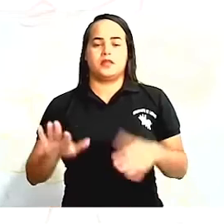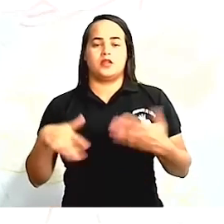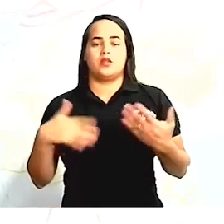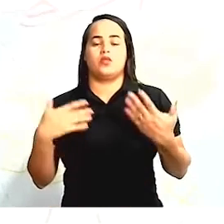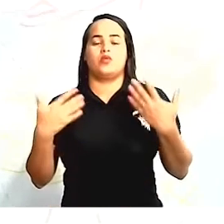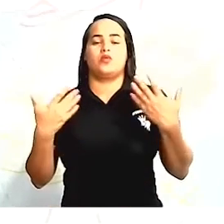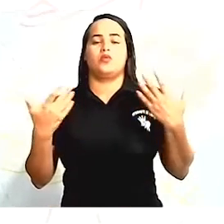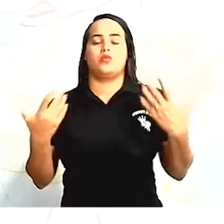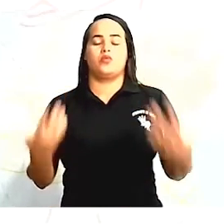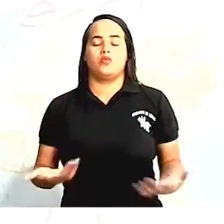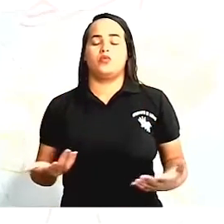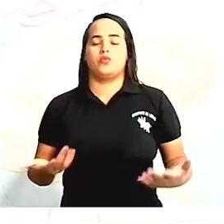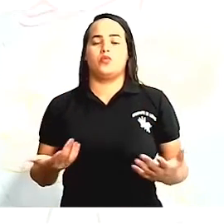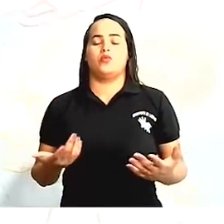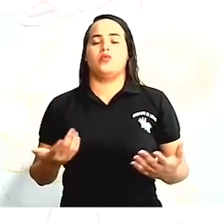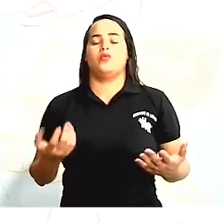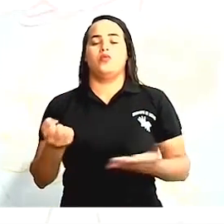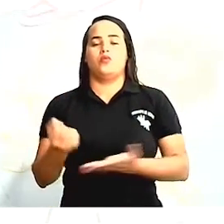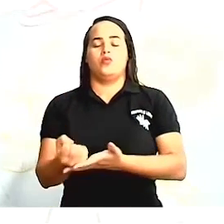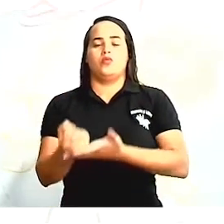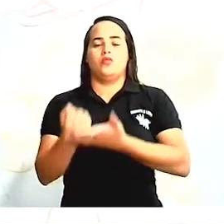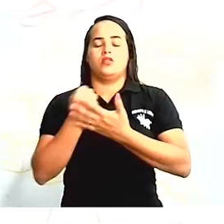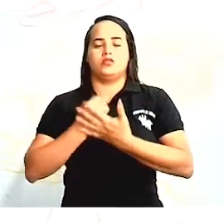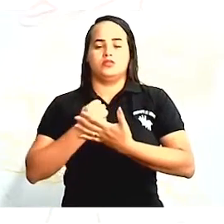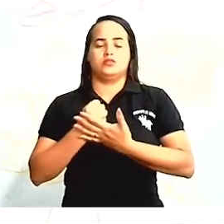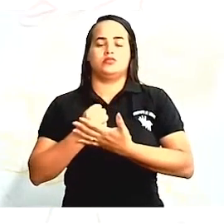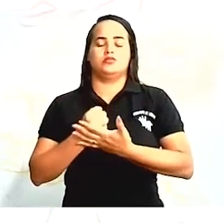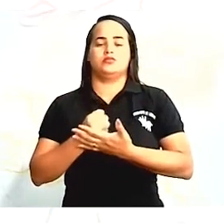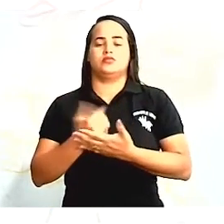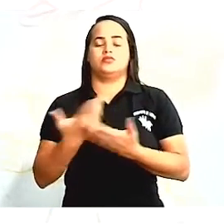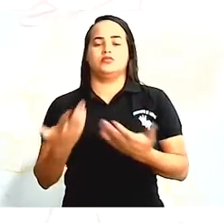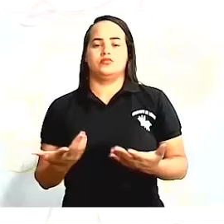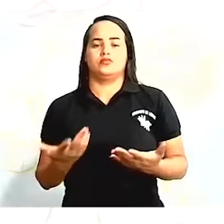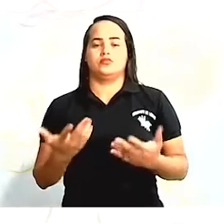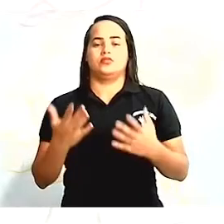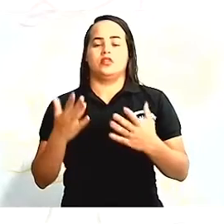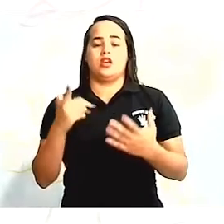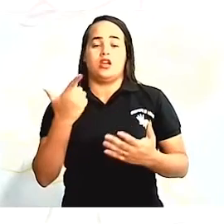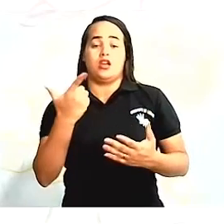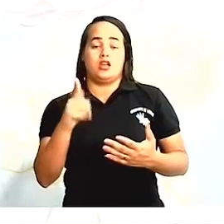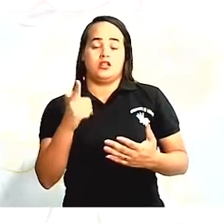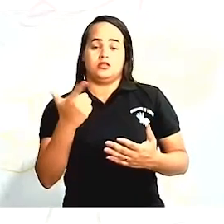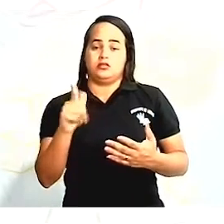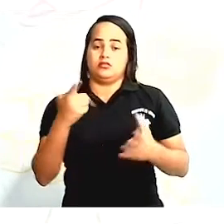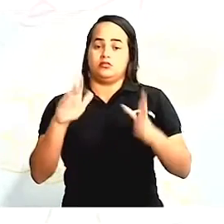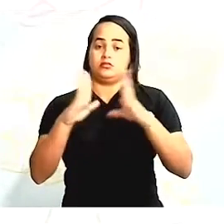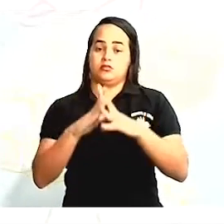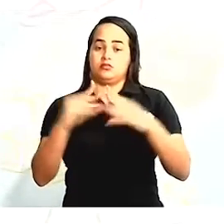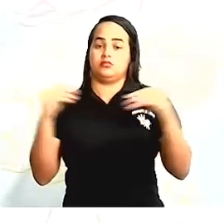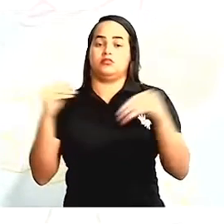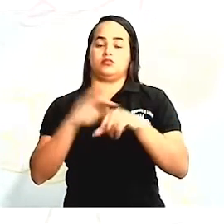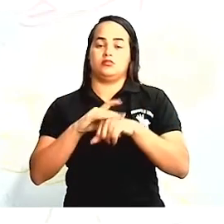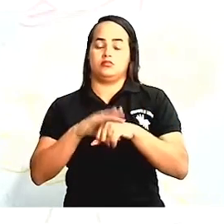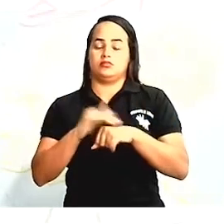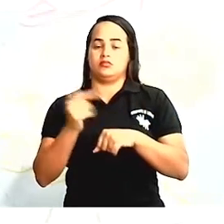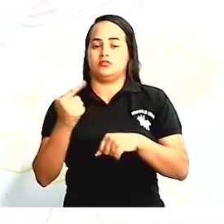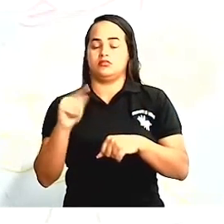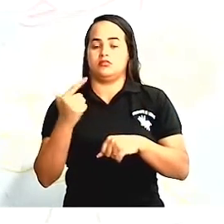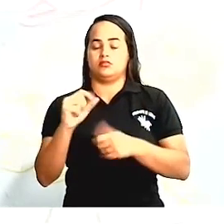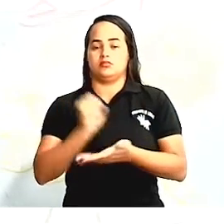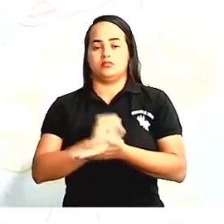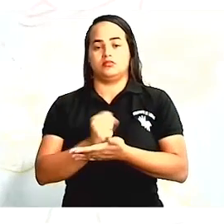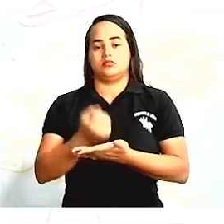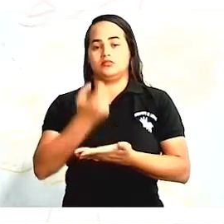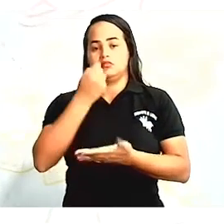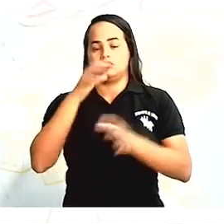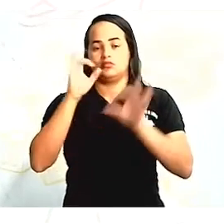tratamento da AIDS? Ainda não existe cura para a AIDS, pois não há um tratamento específico para poder erradicar,